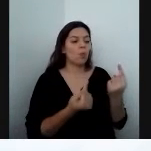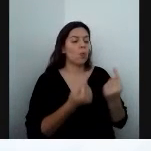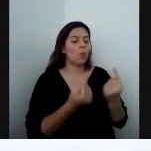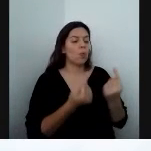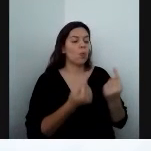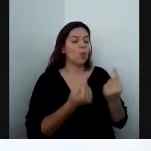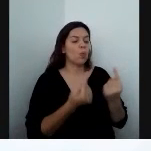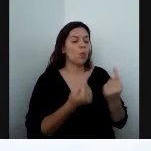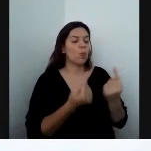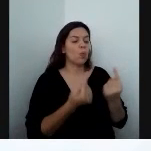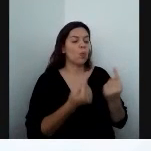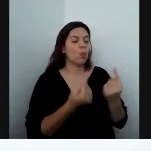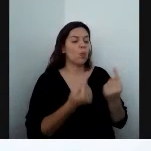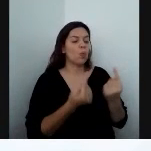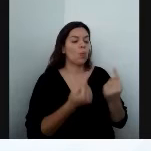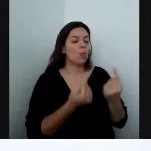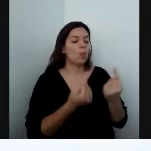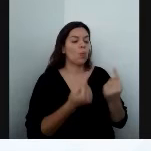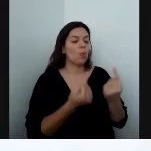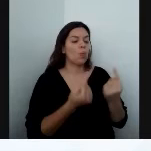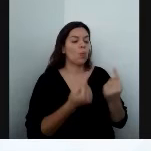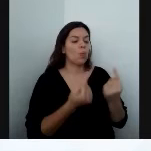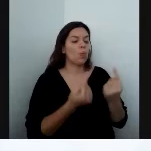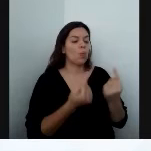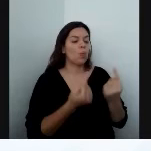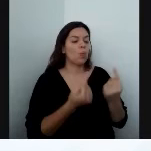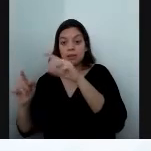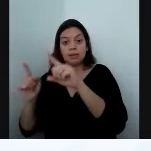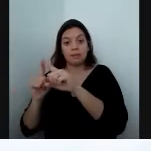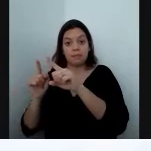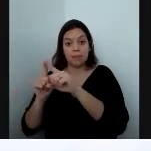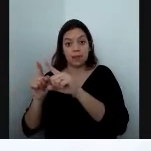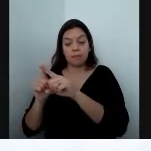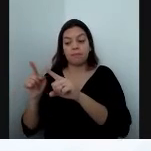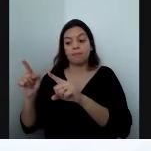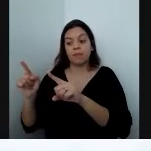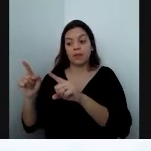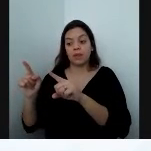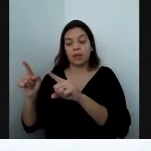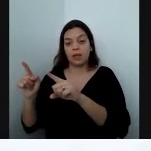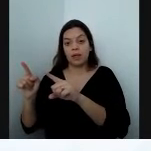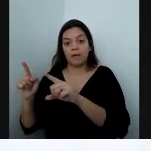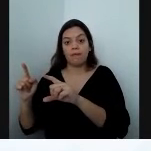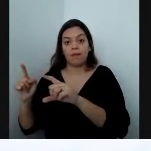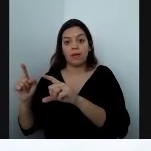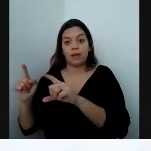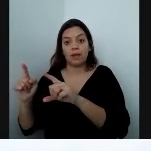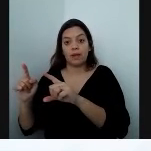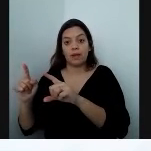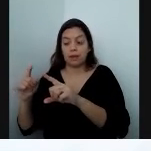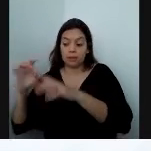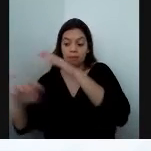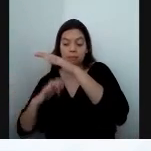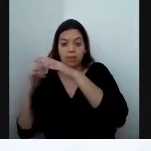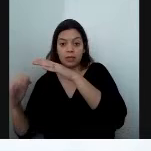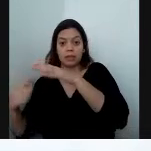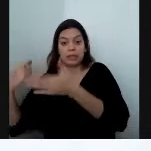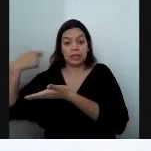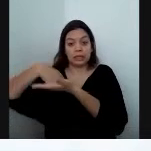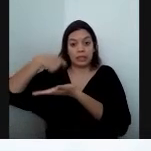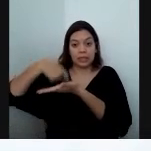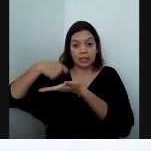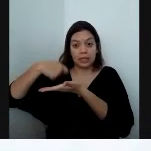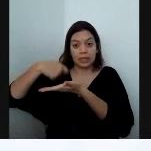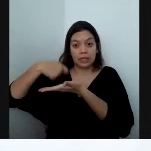horas, está pendurada no celular, no computador, então a questão da disciplina, da jornada é muito importante